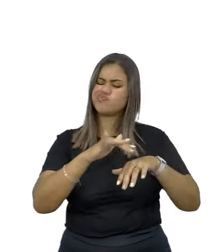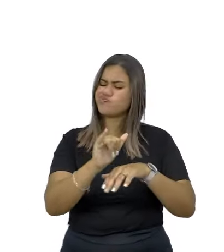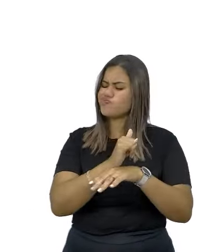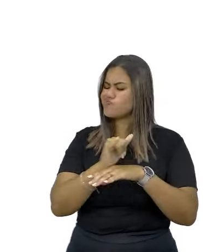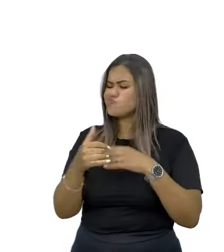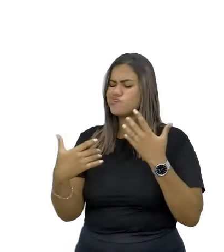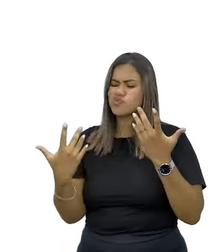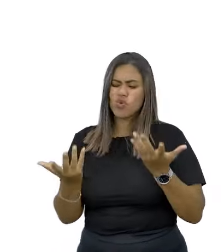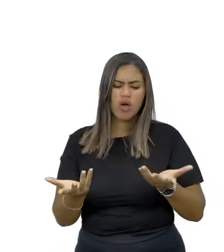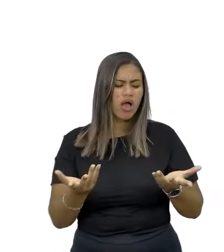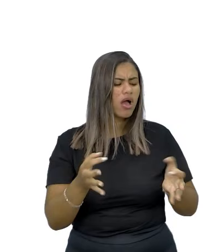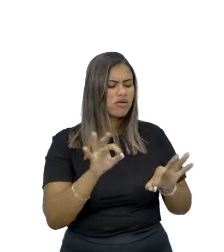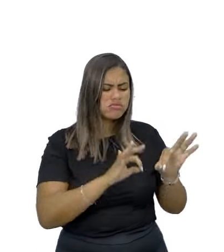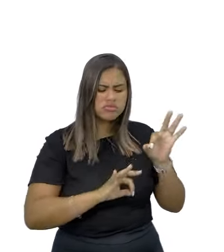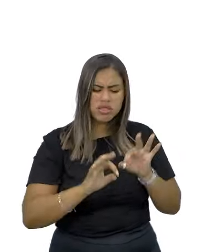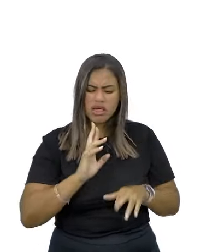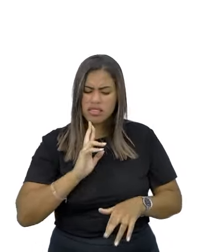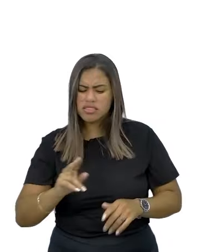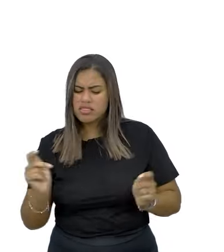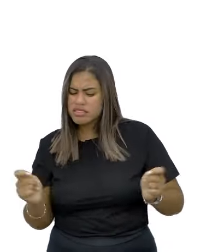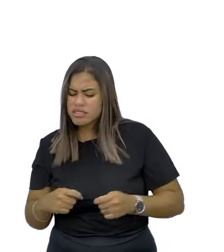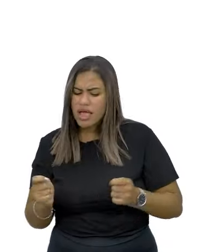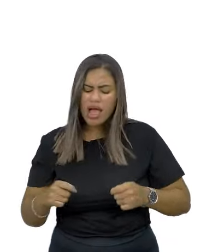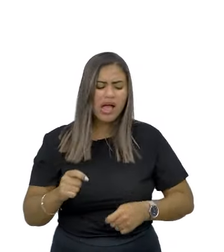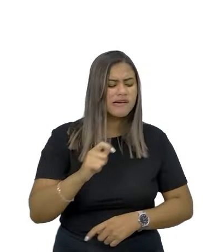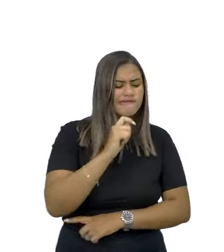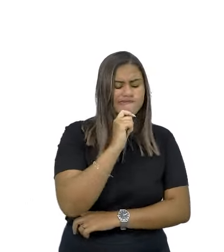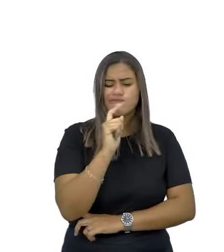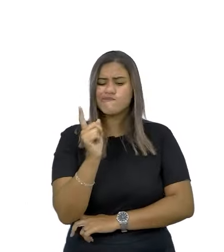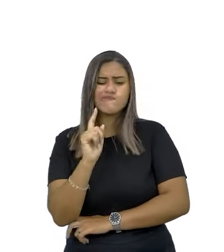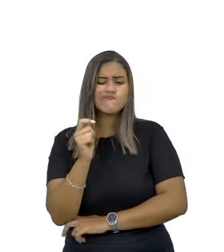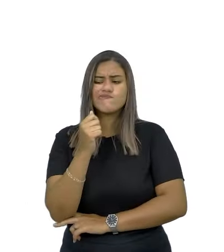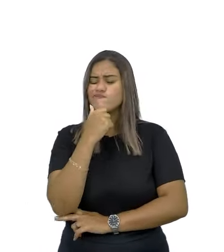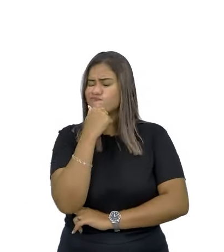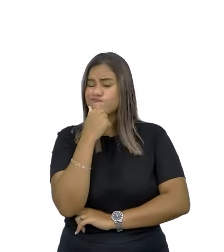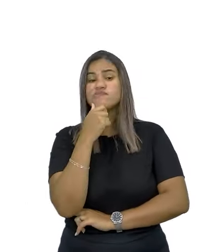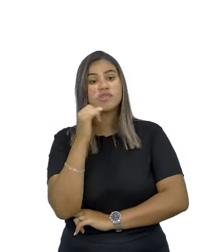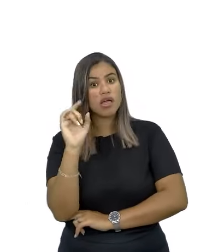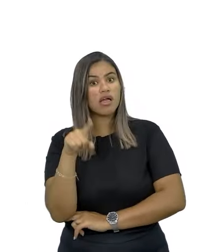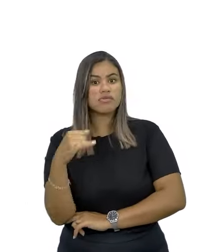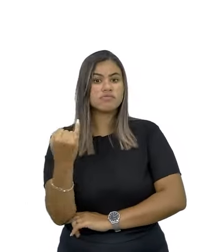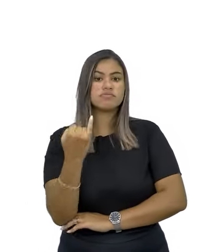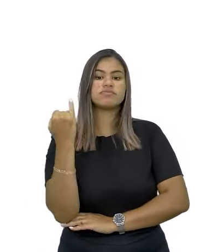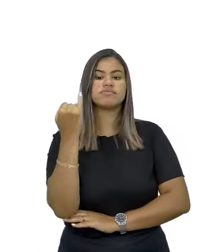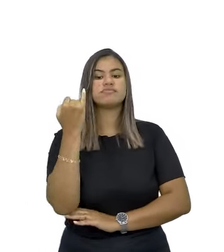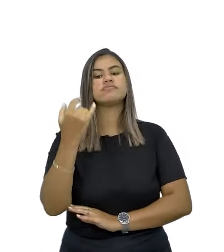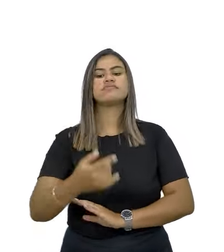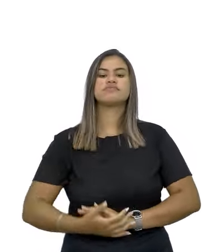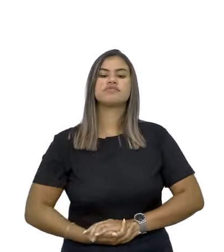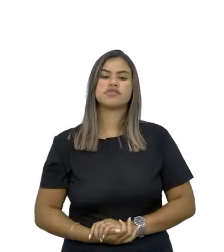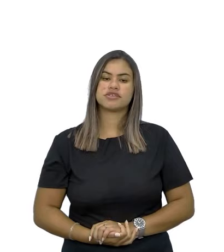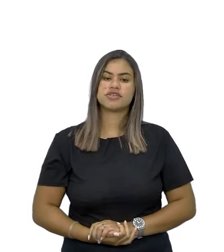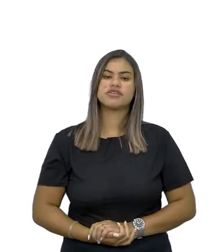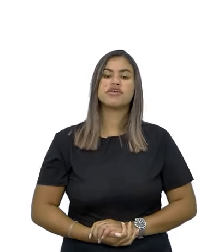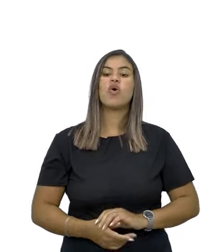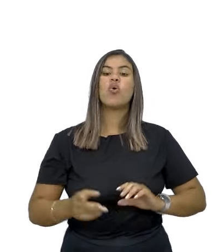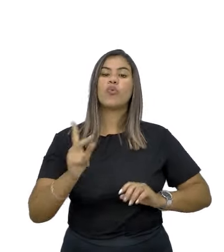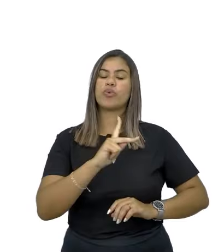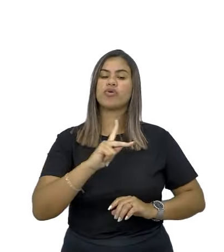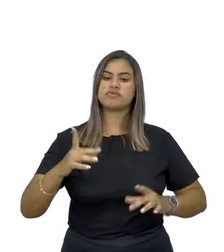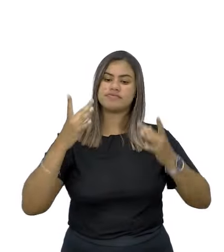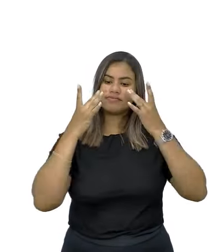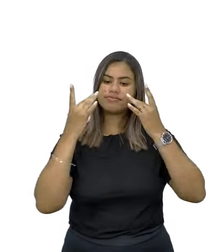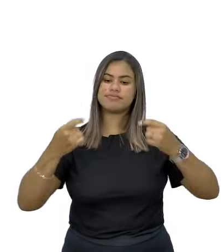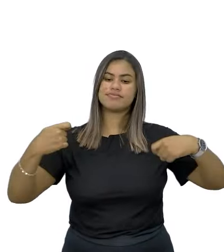aqui, será que essa aqui resolve, será que não? Então, isso é bastante importante, né, o professor está atento